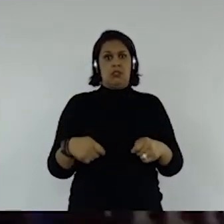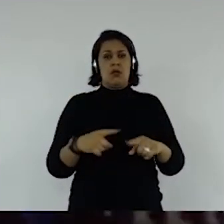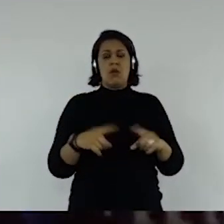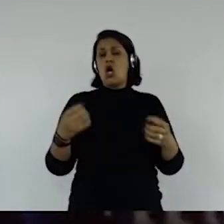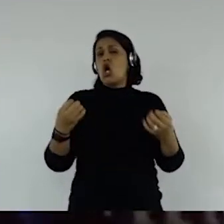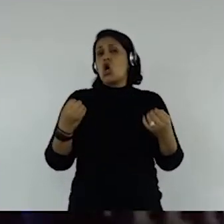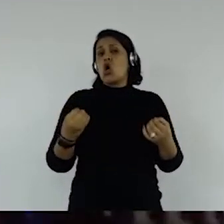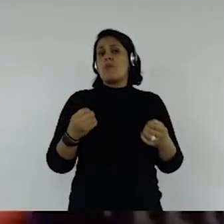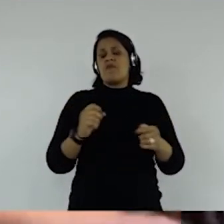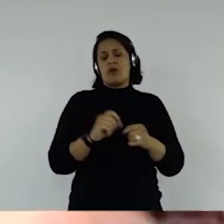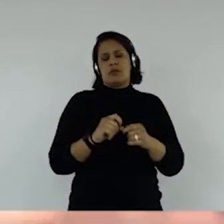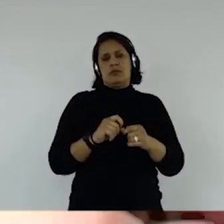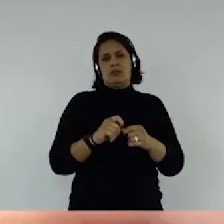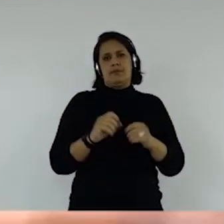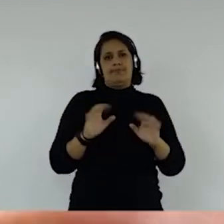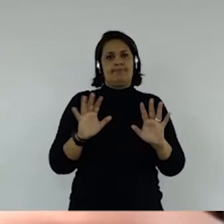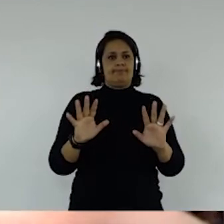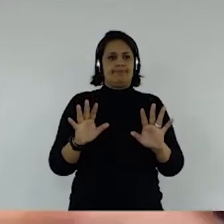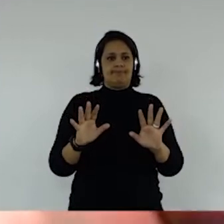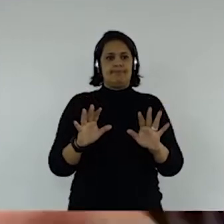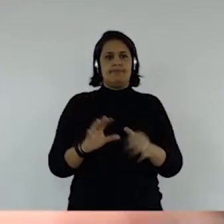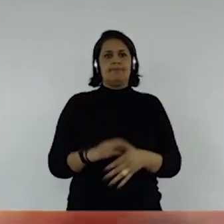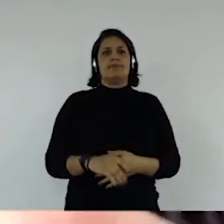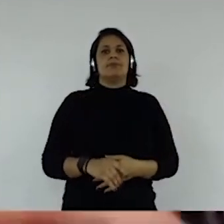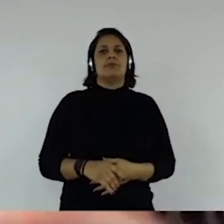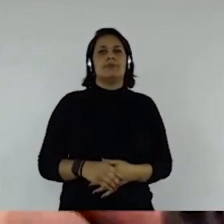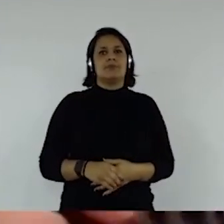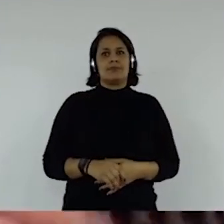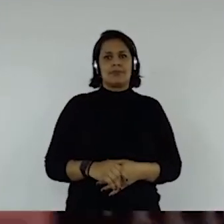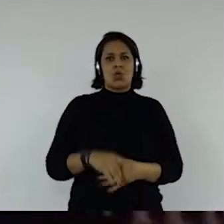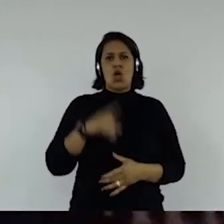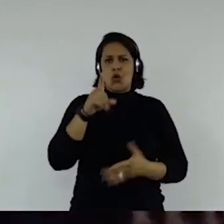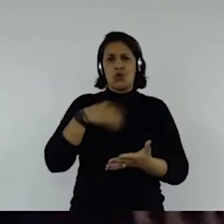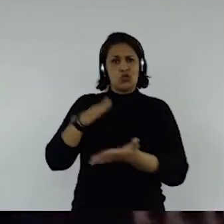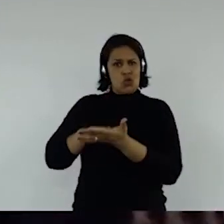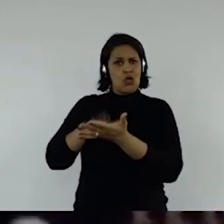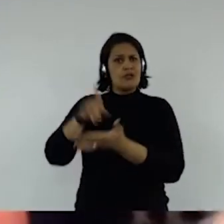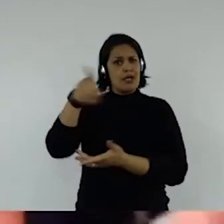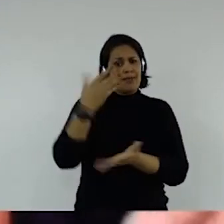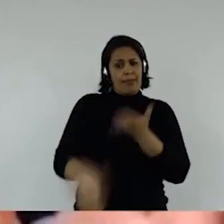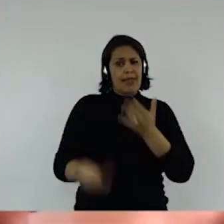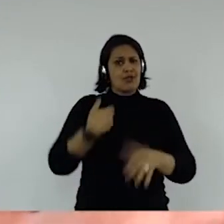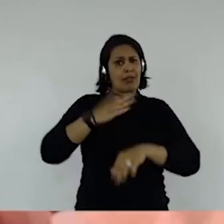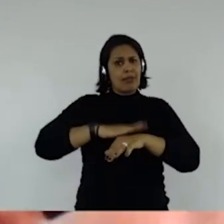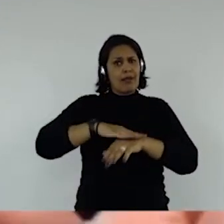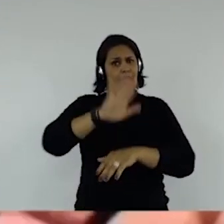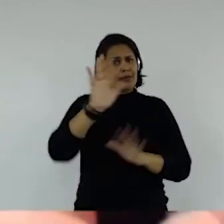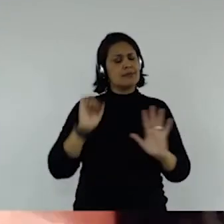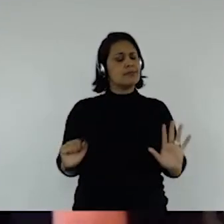estou acabando já, Carolina. É que você me tirou um pouco do tempo, hein? Eu fui te elogiar antes da hora.